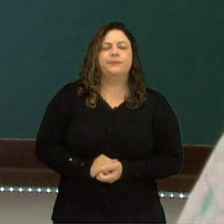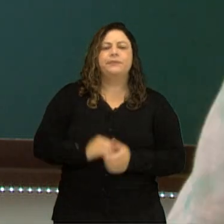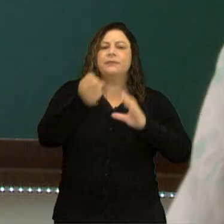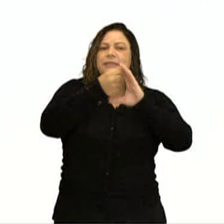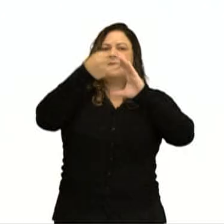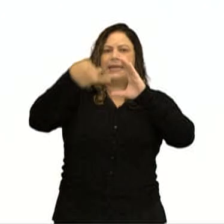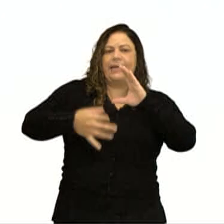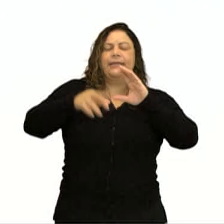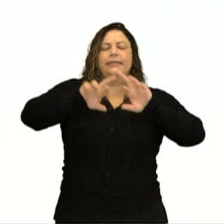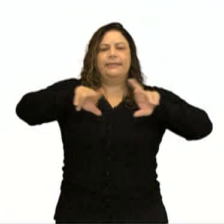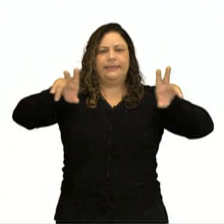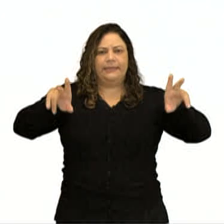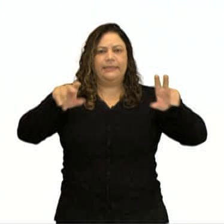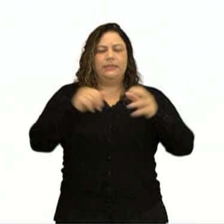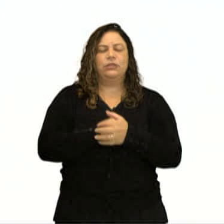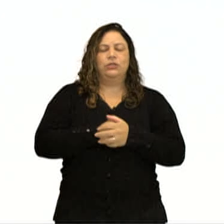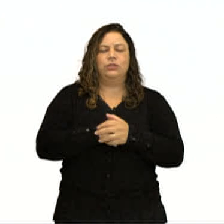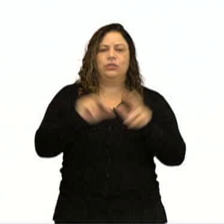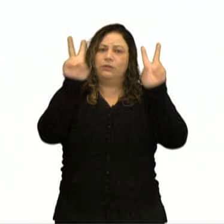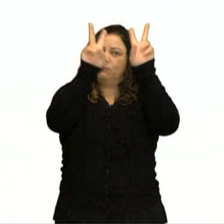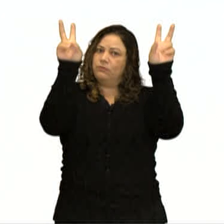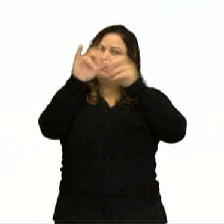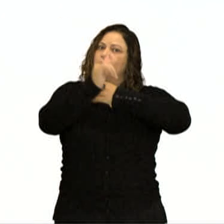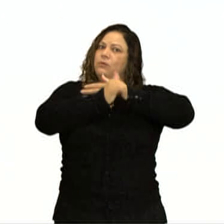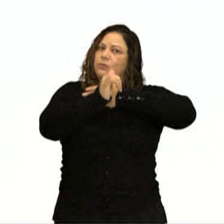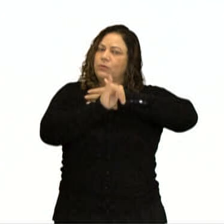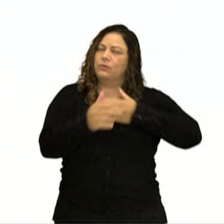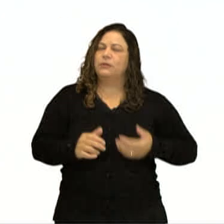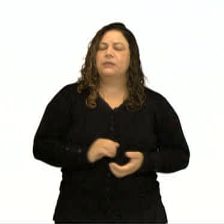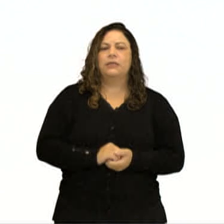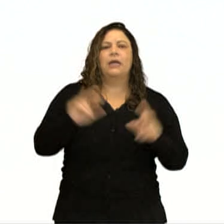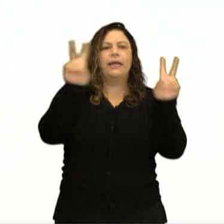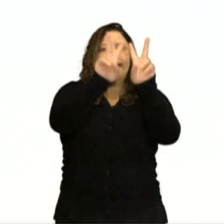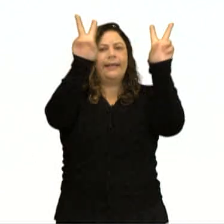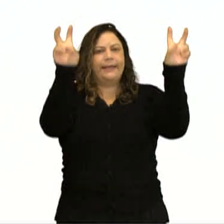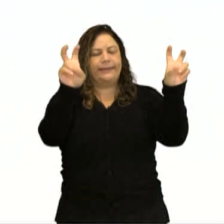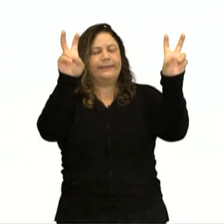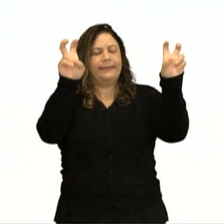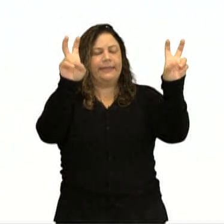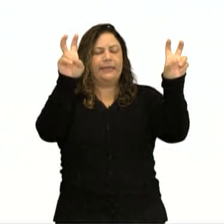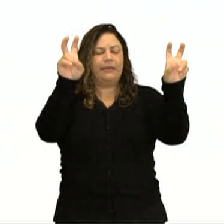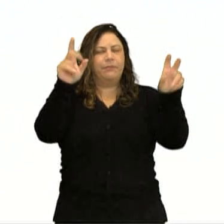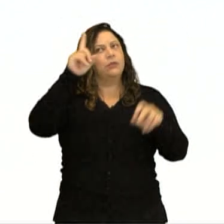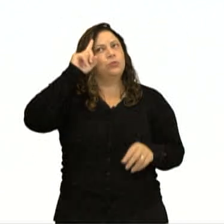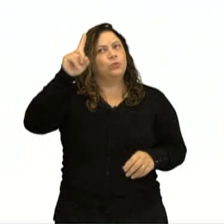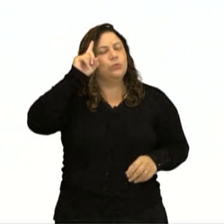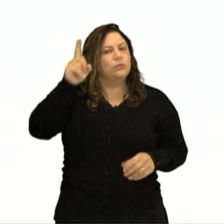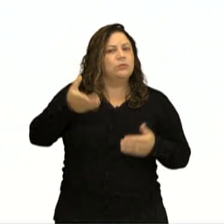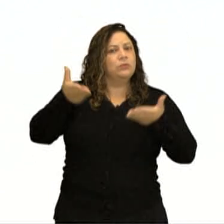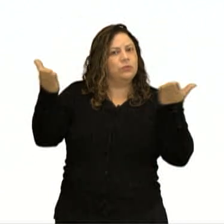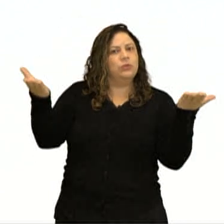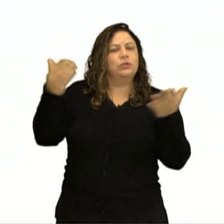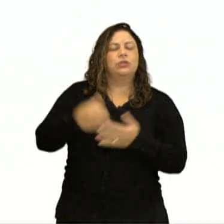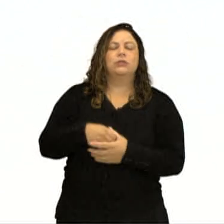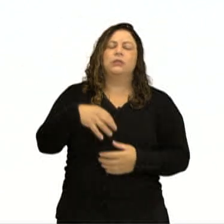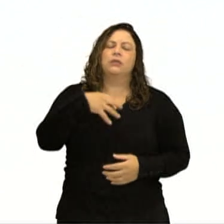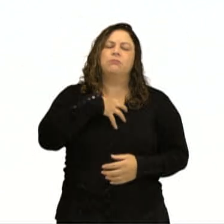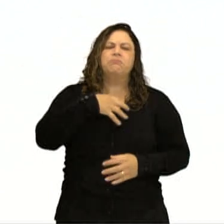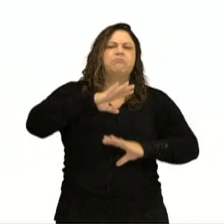Características da crônica: tema ou assunto vinculado ao cotidiano,